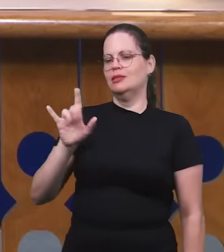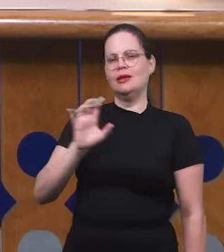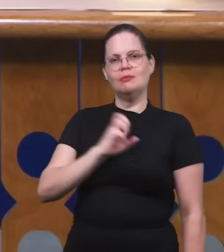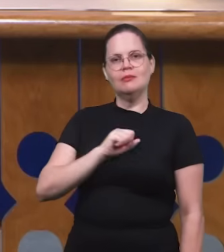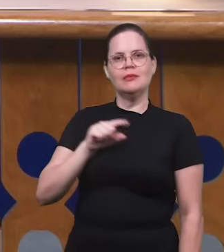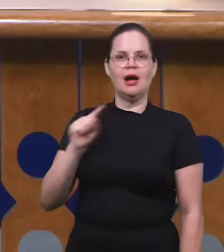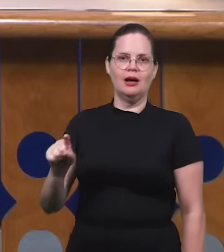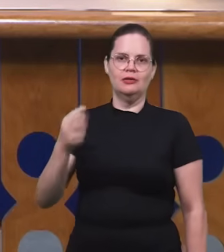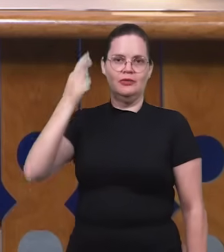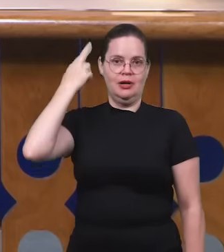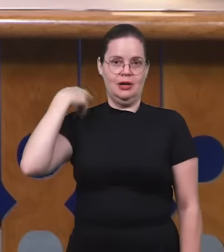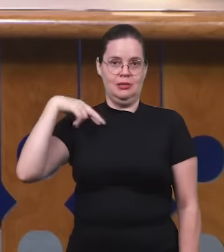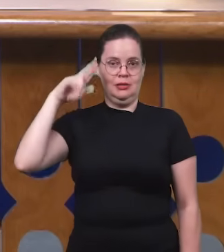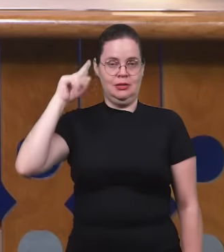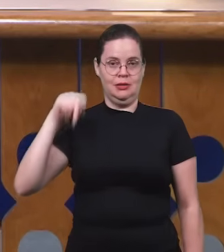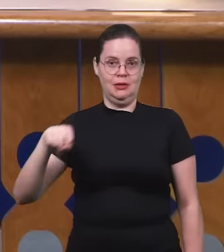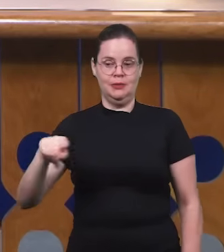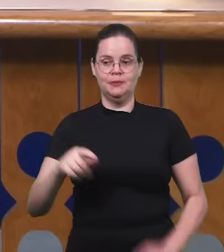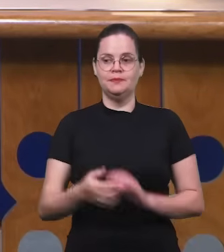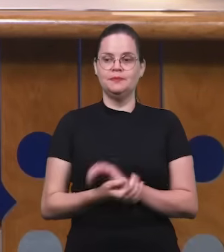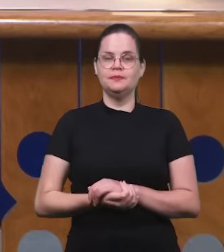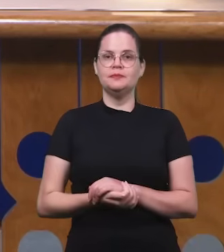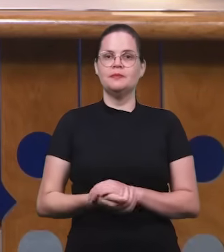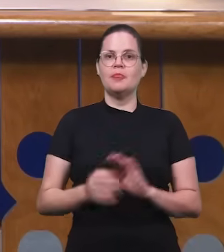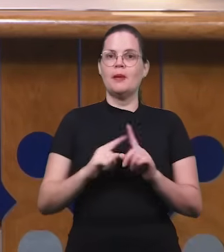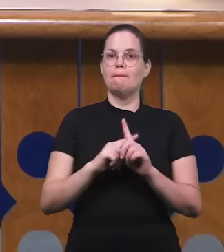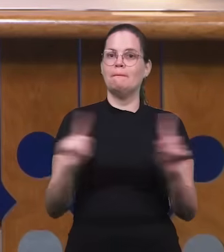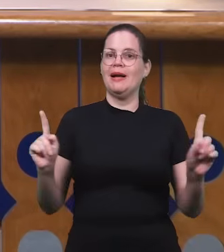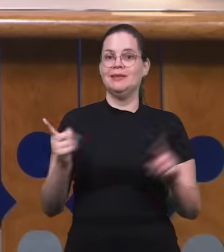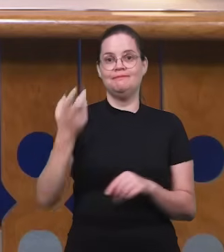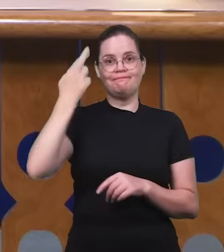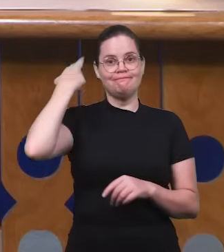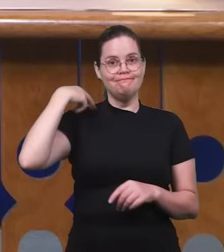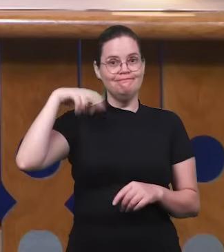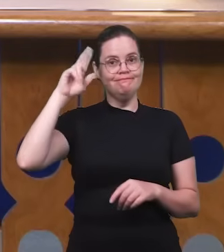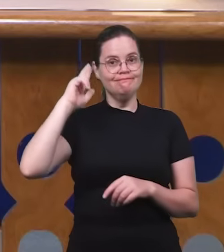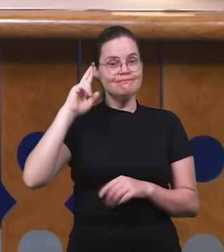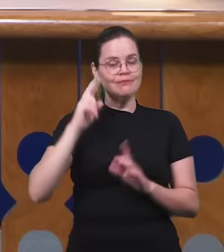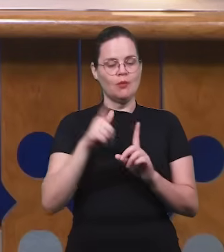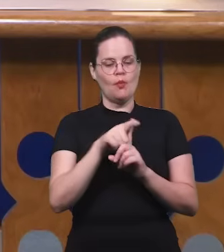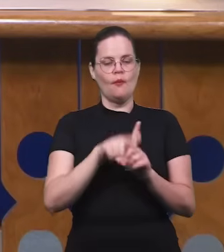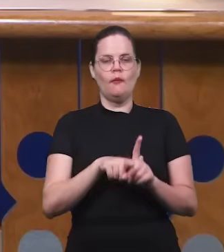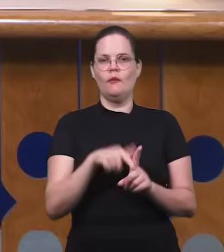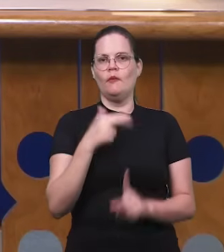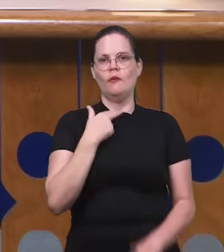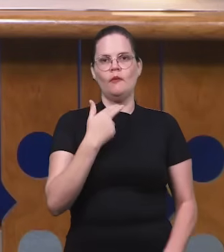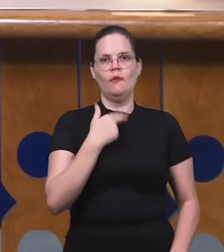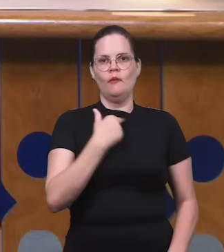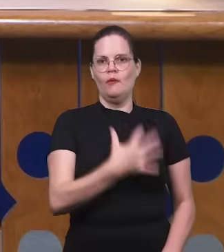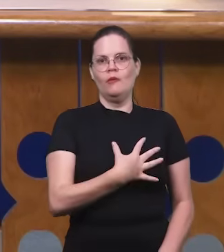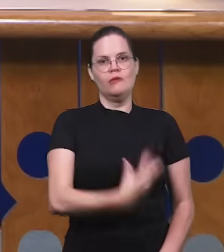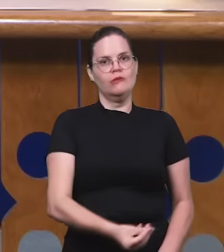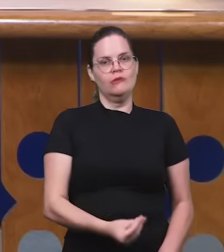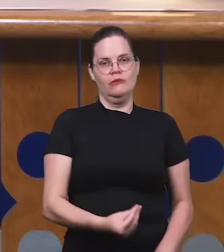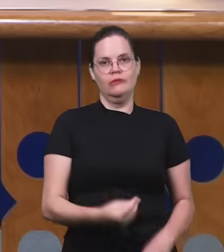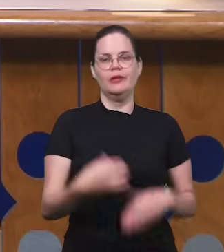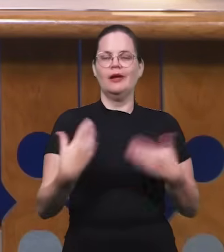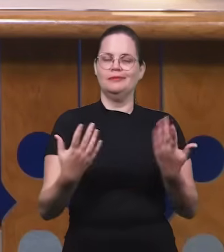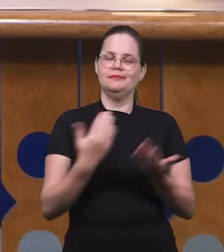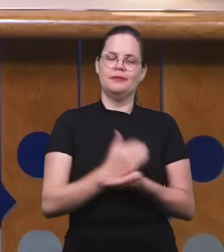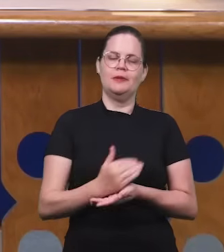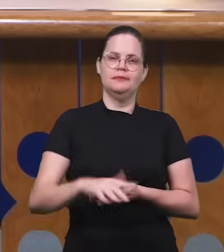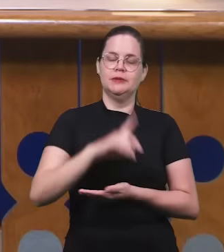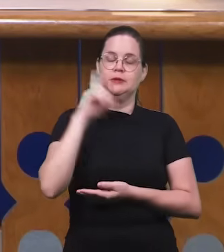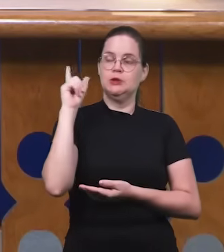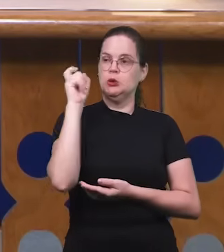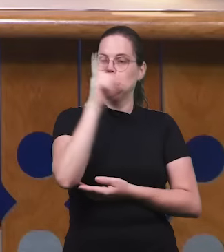amava. Só que Raquel era estéril, ela não podia ter filhos, e ali começou uma grande luta,